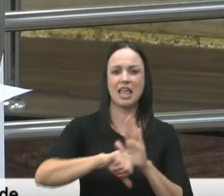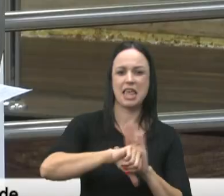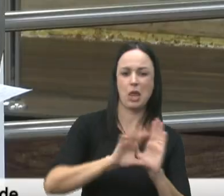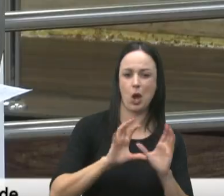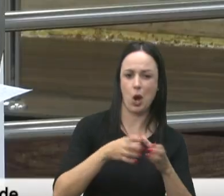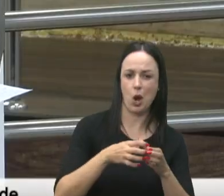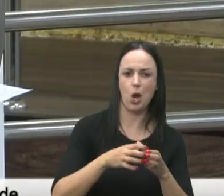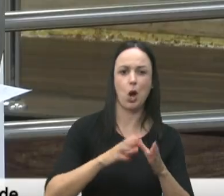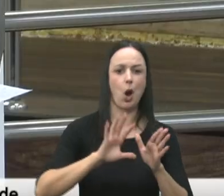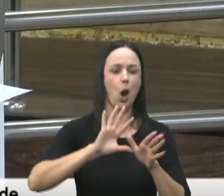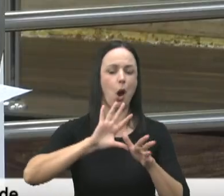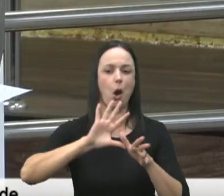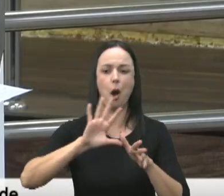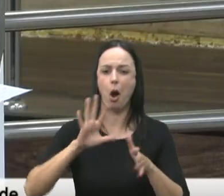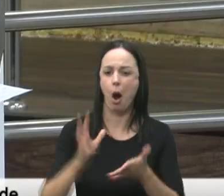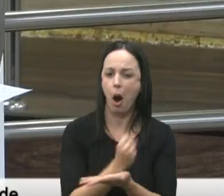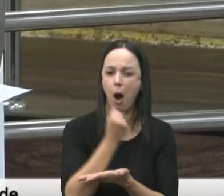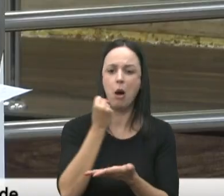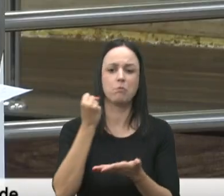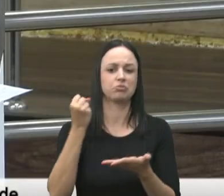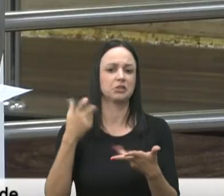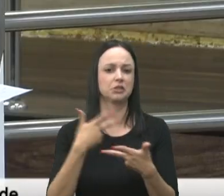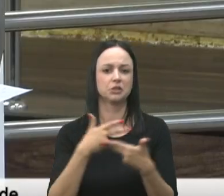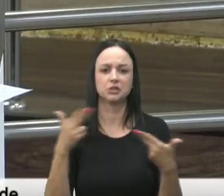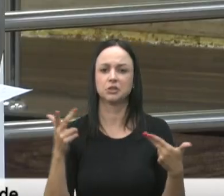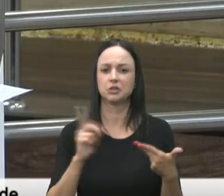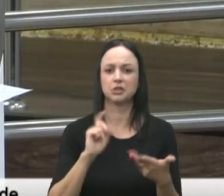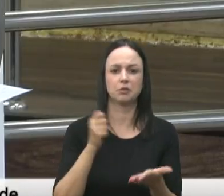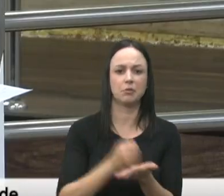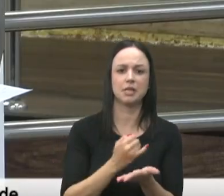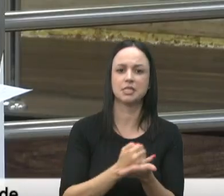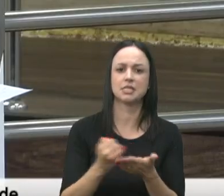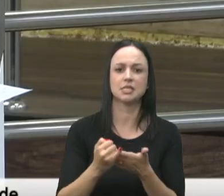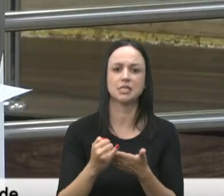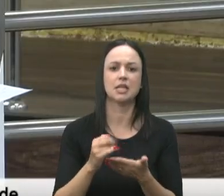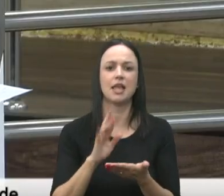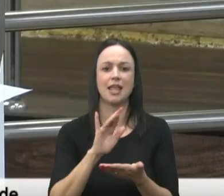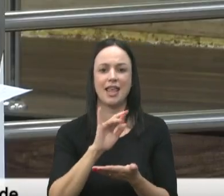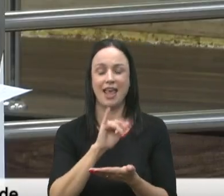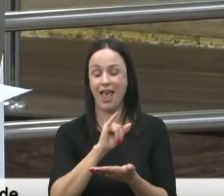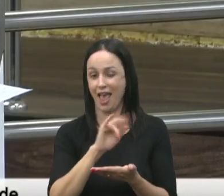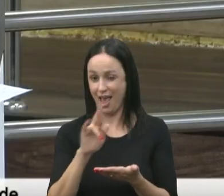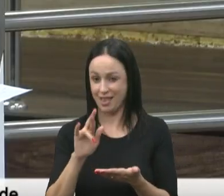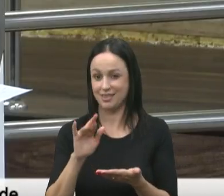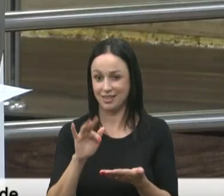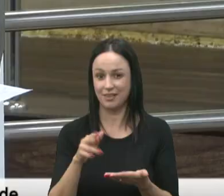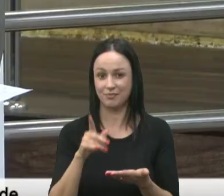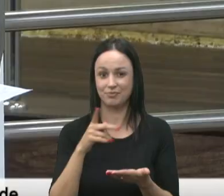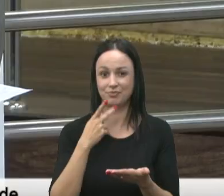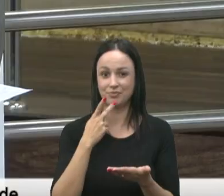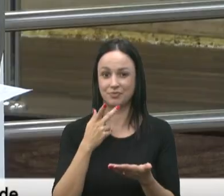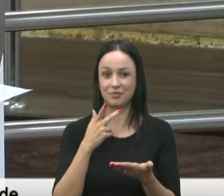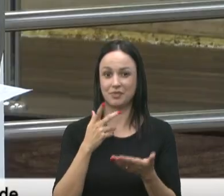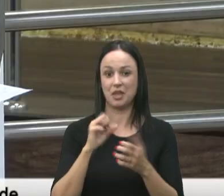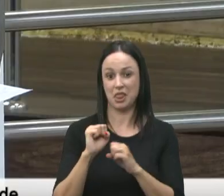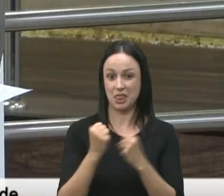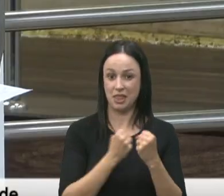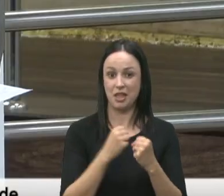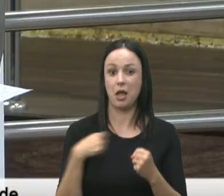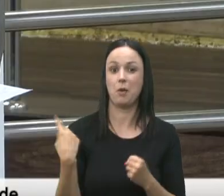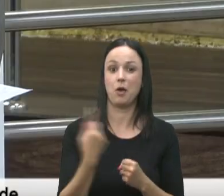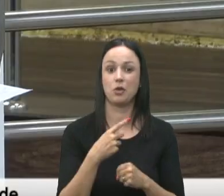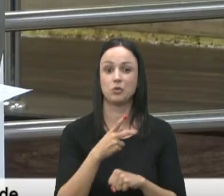organizado, golpe, sabe? Não isentar o imposto de renda, como pega mal, eles falaram o que eles realmente defendem para o nosso